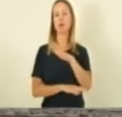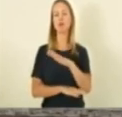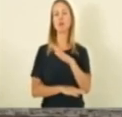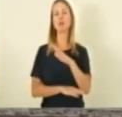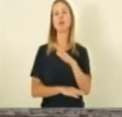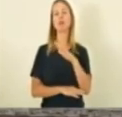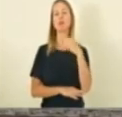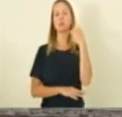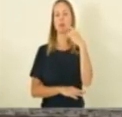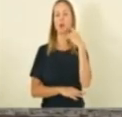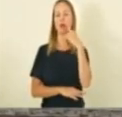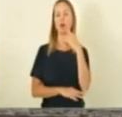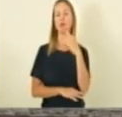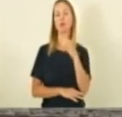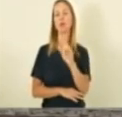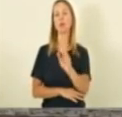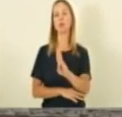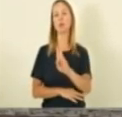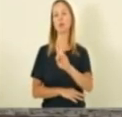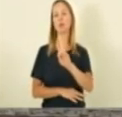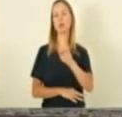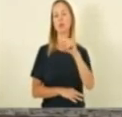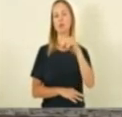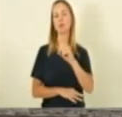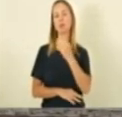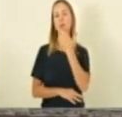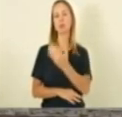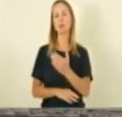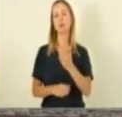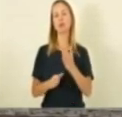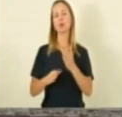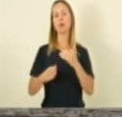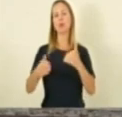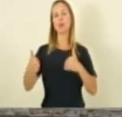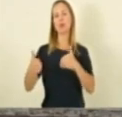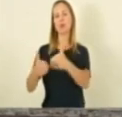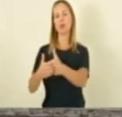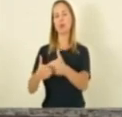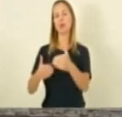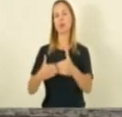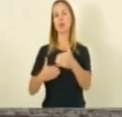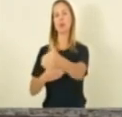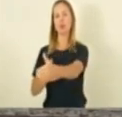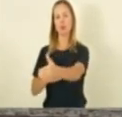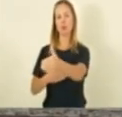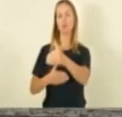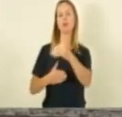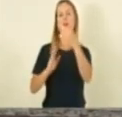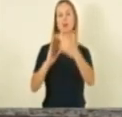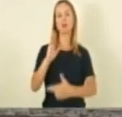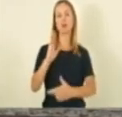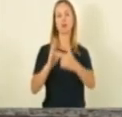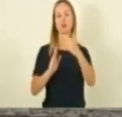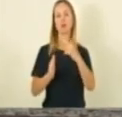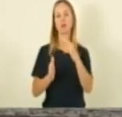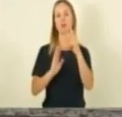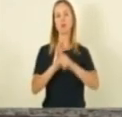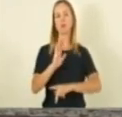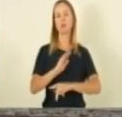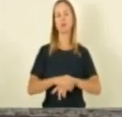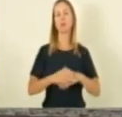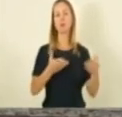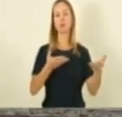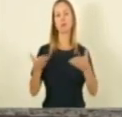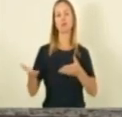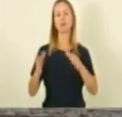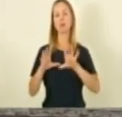Bruno Lamas, se prevaleceu do prazo regimental para relatar a matéria. Passo, então, convoco a